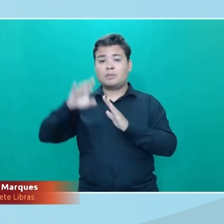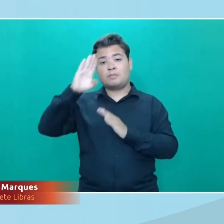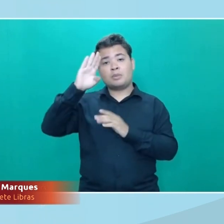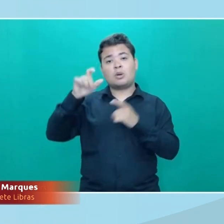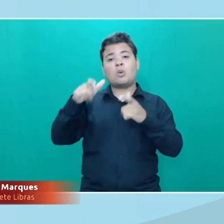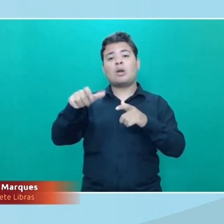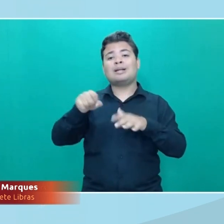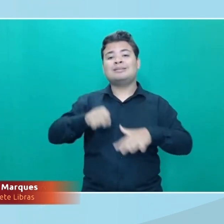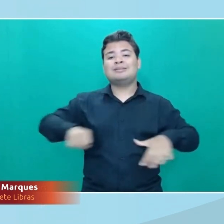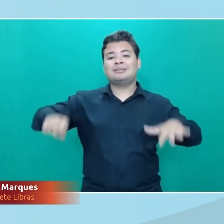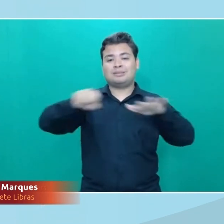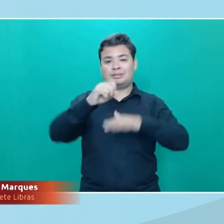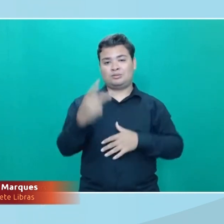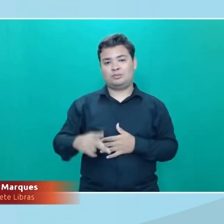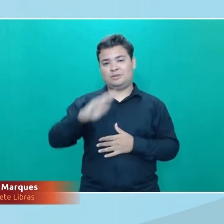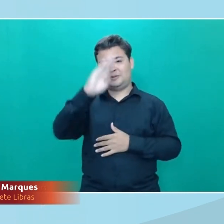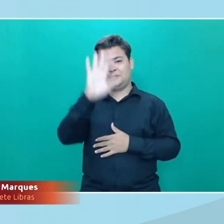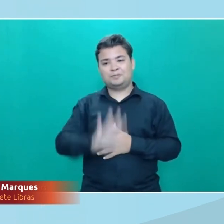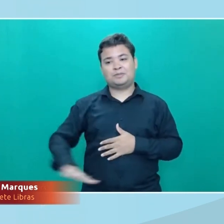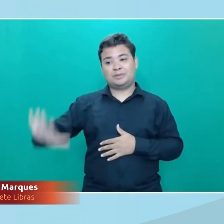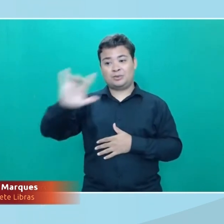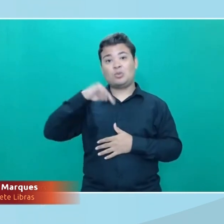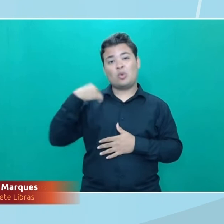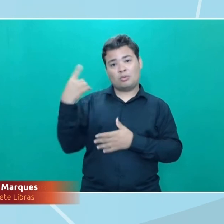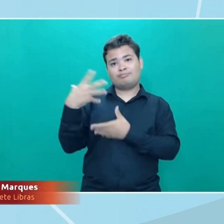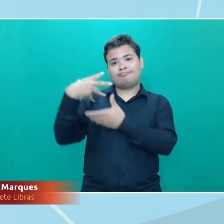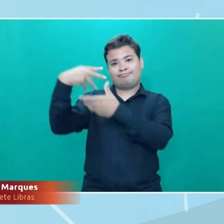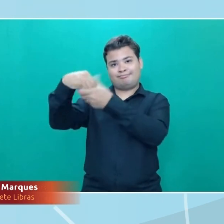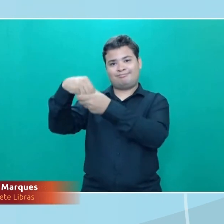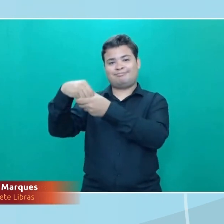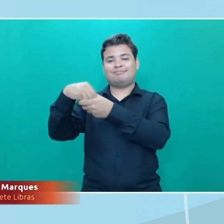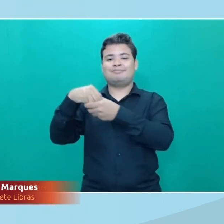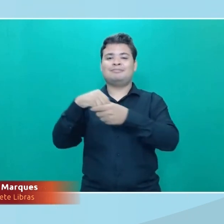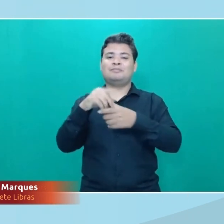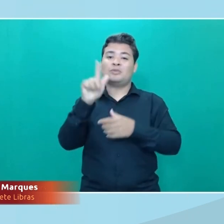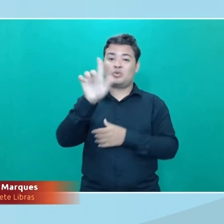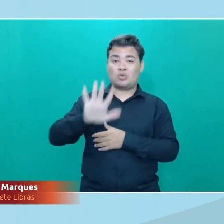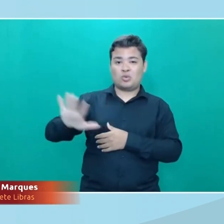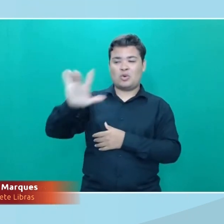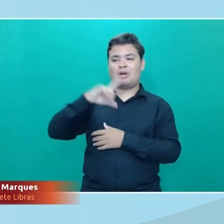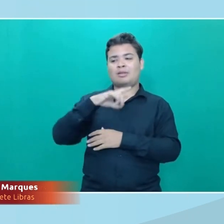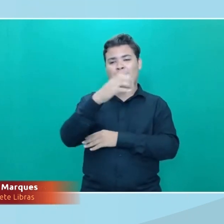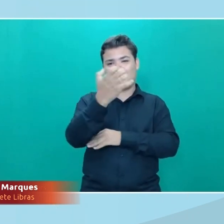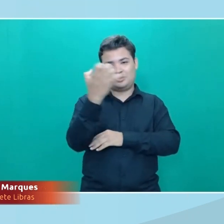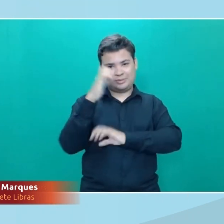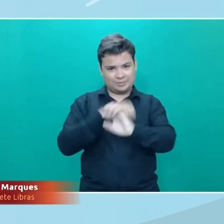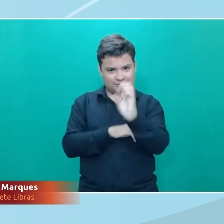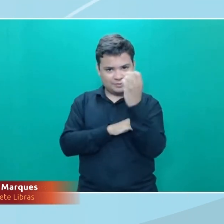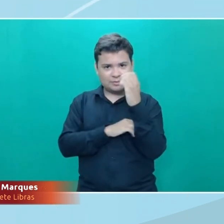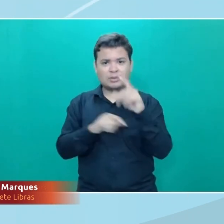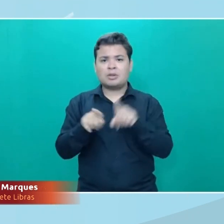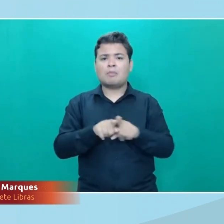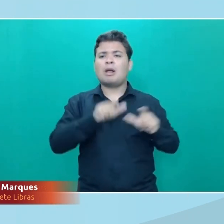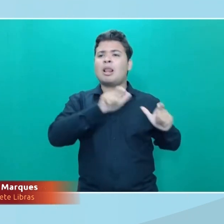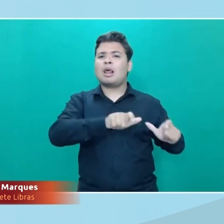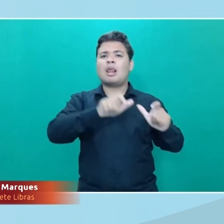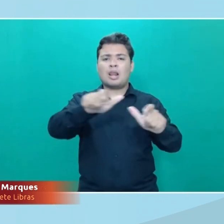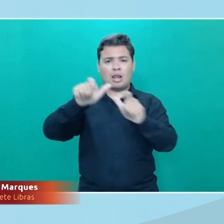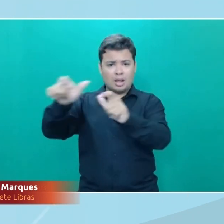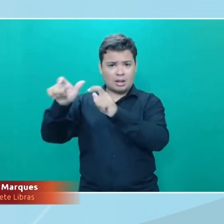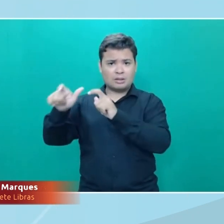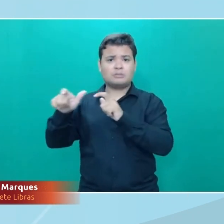sertão brasileiro, que nós aqui fazemos parte, né? Goiás, no nosso Cerrado, e outras regiões aí